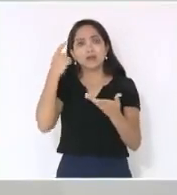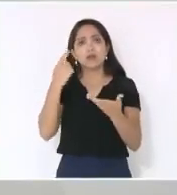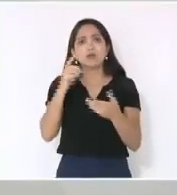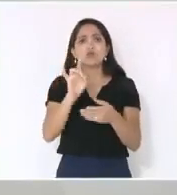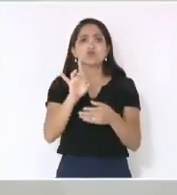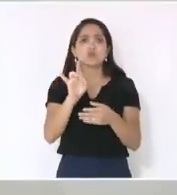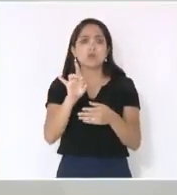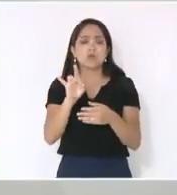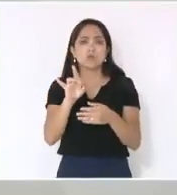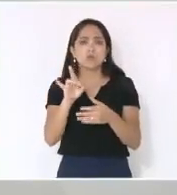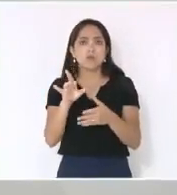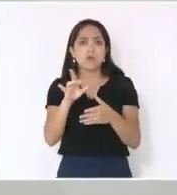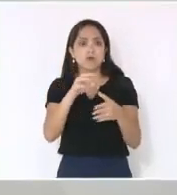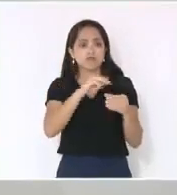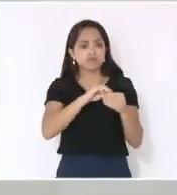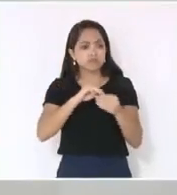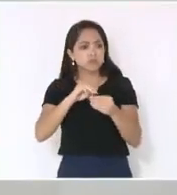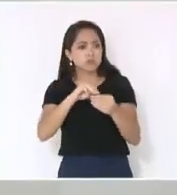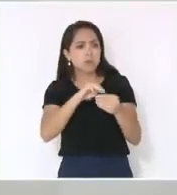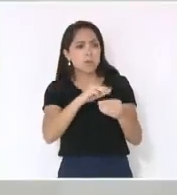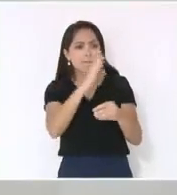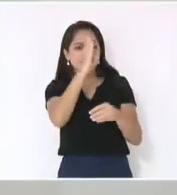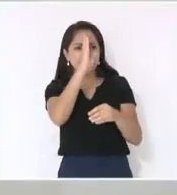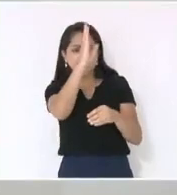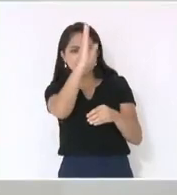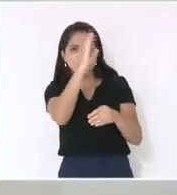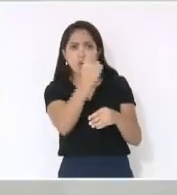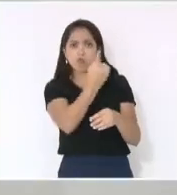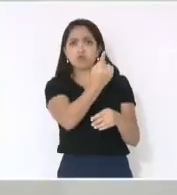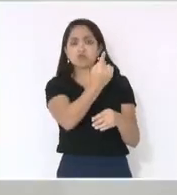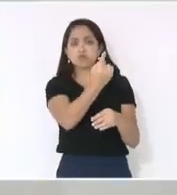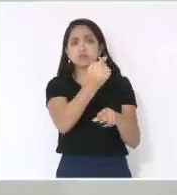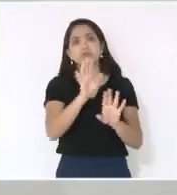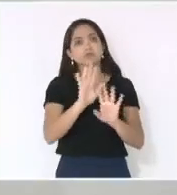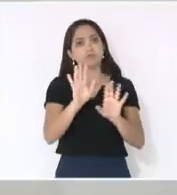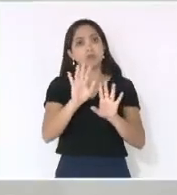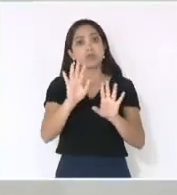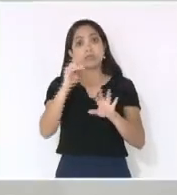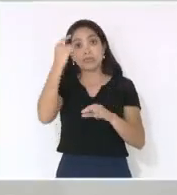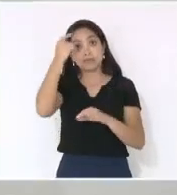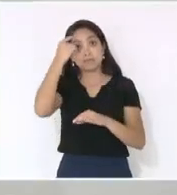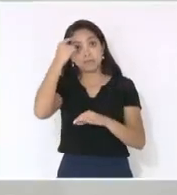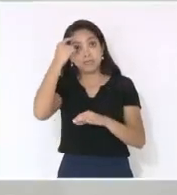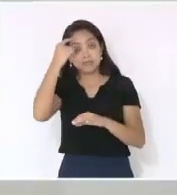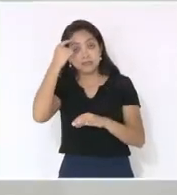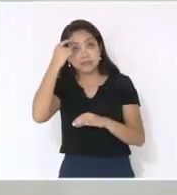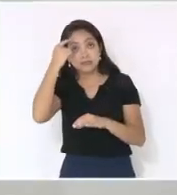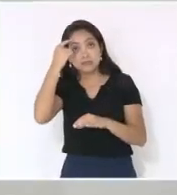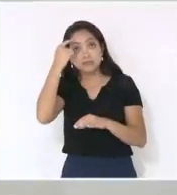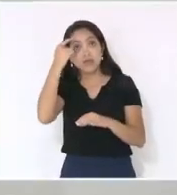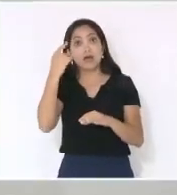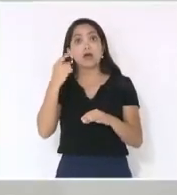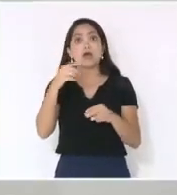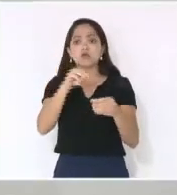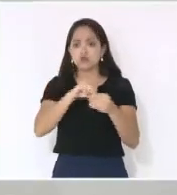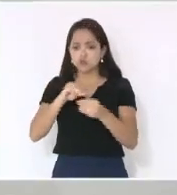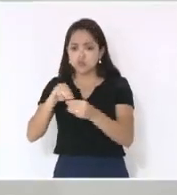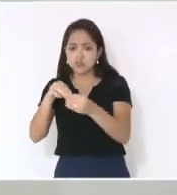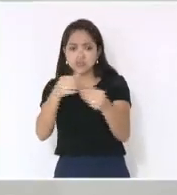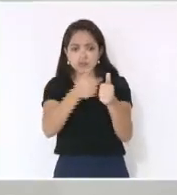somente no município mãe, no principal. Nós temos que pensar, deputado Valduga, nos municípios